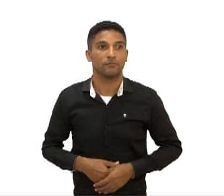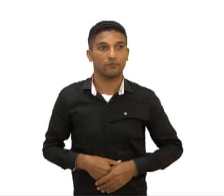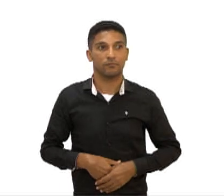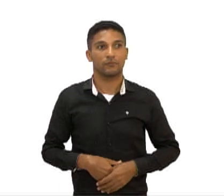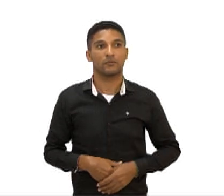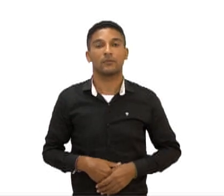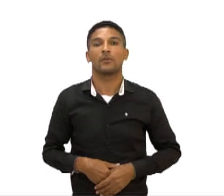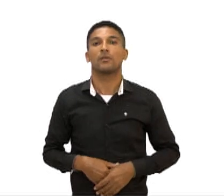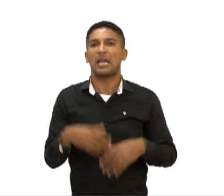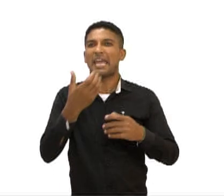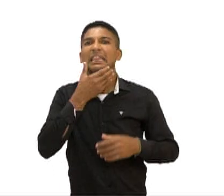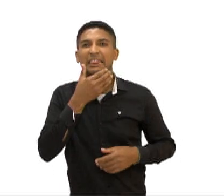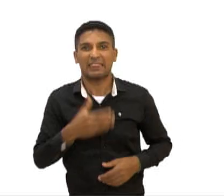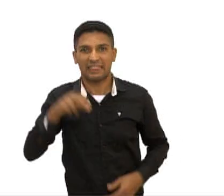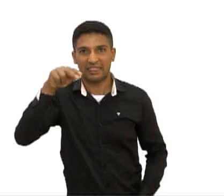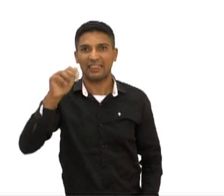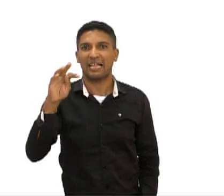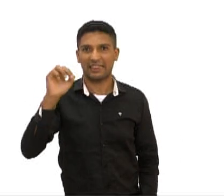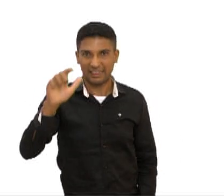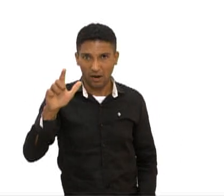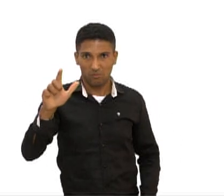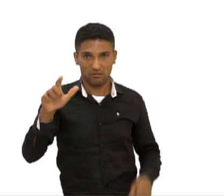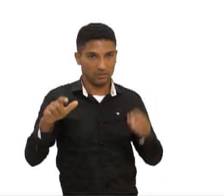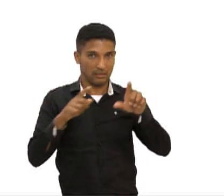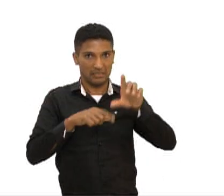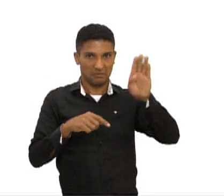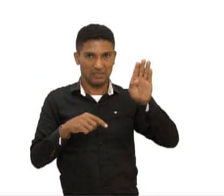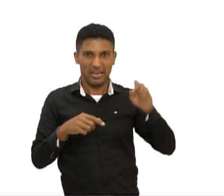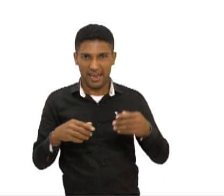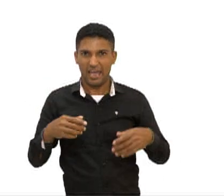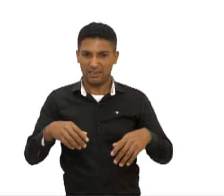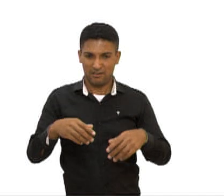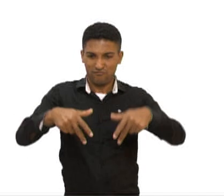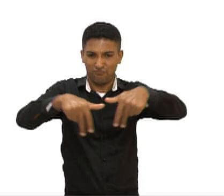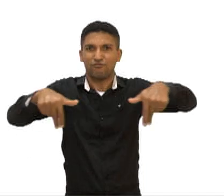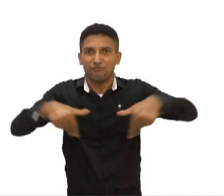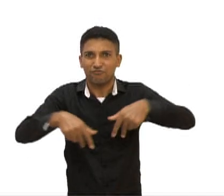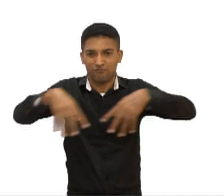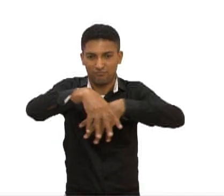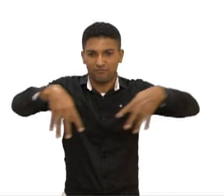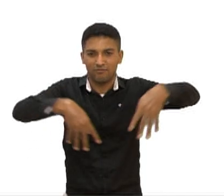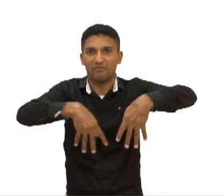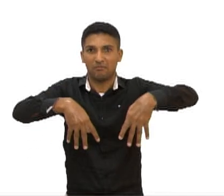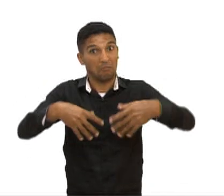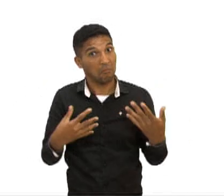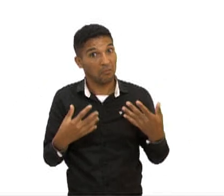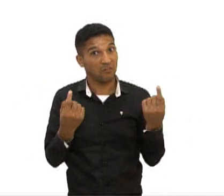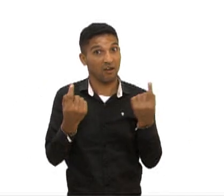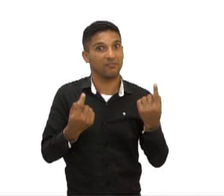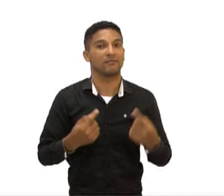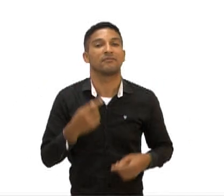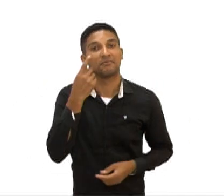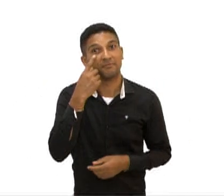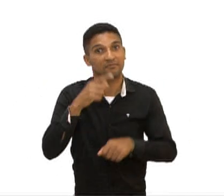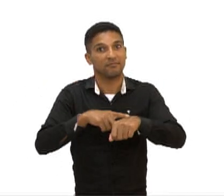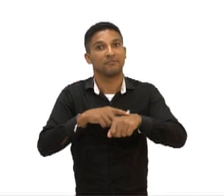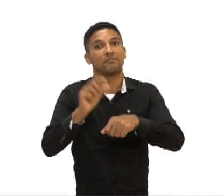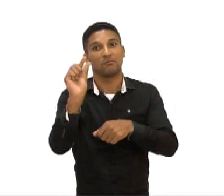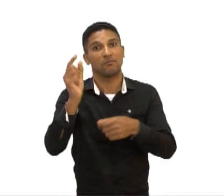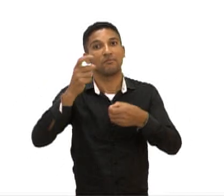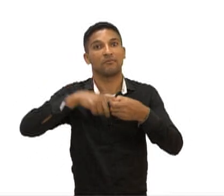comemorações de Natal. Vamos lá, um tempinho para vocês completarem essa frase e daqui a pouco nós voltamos.